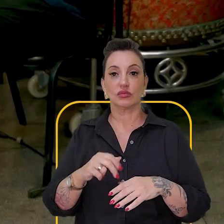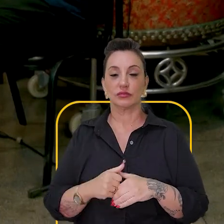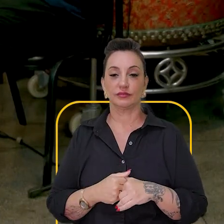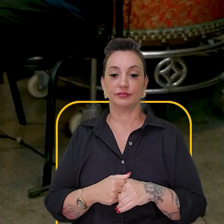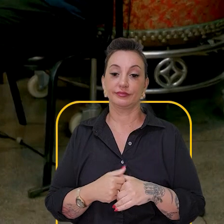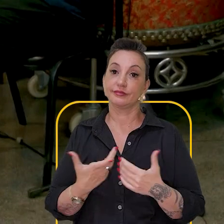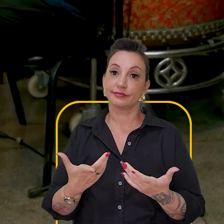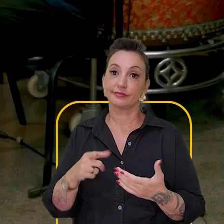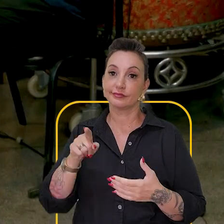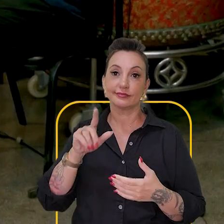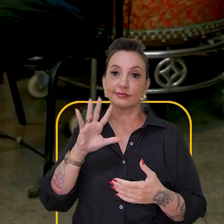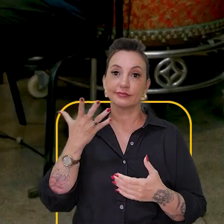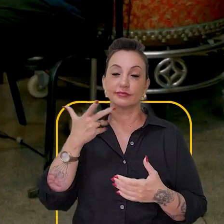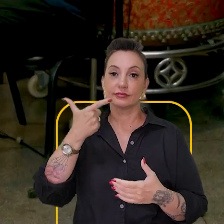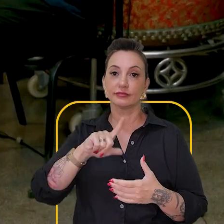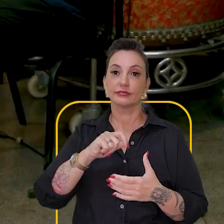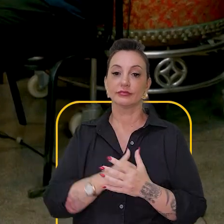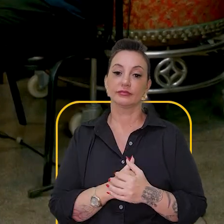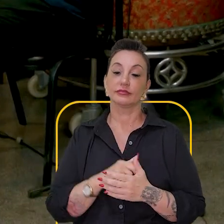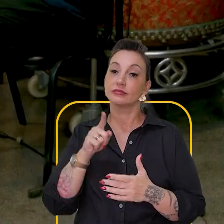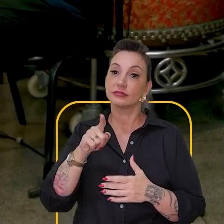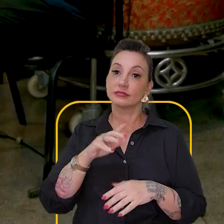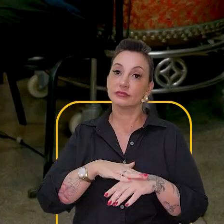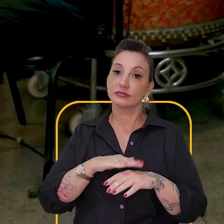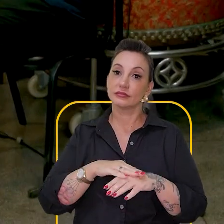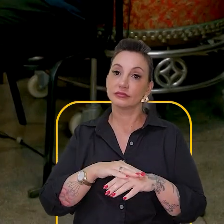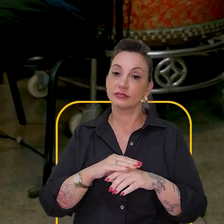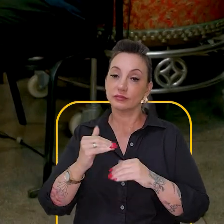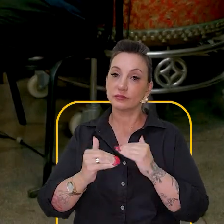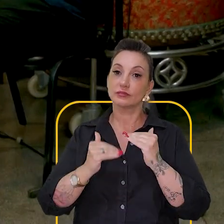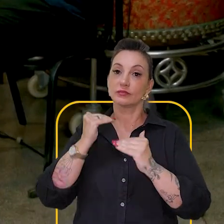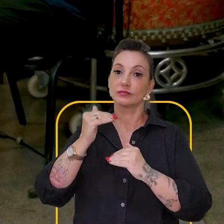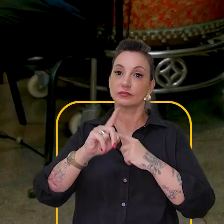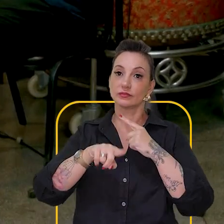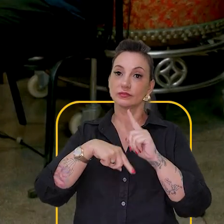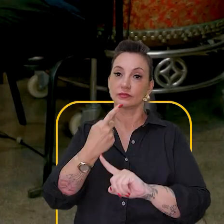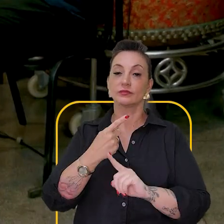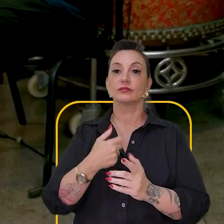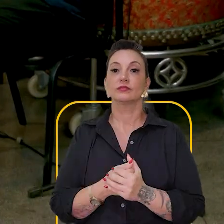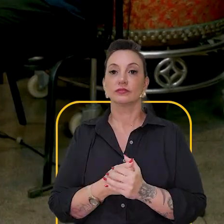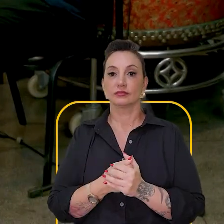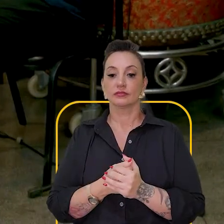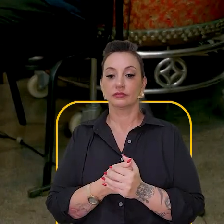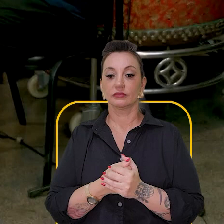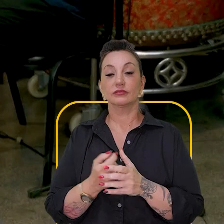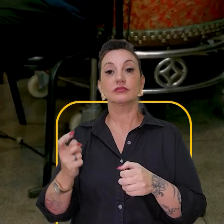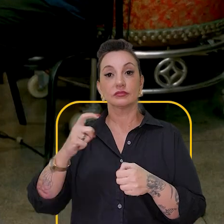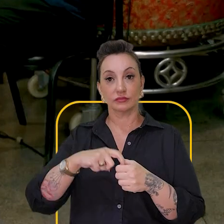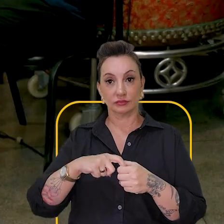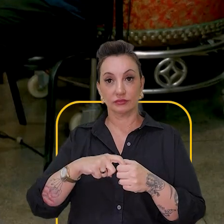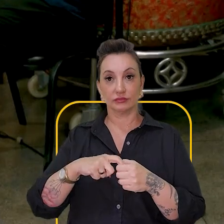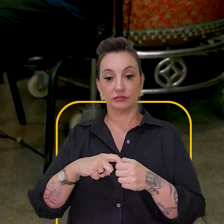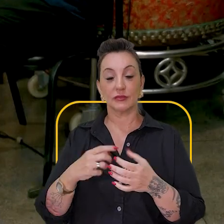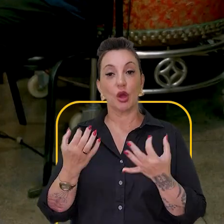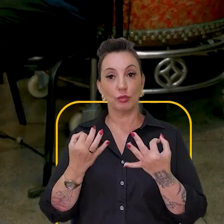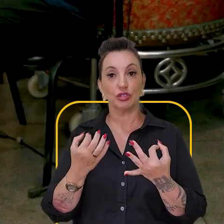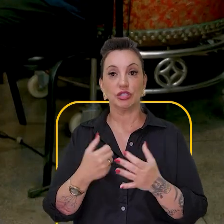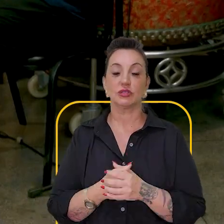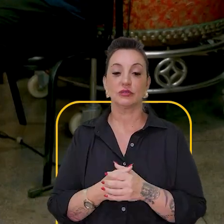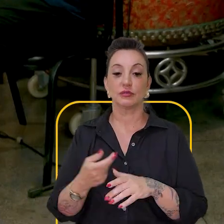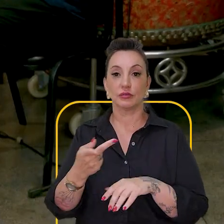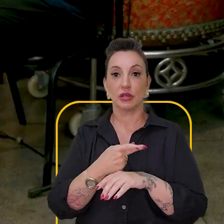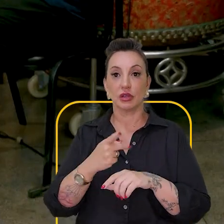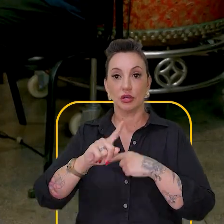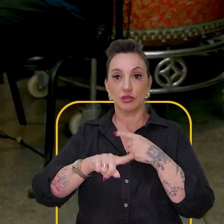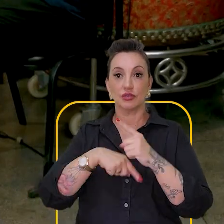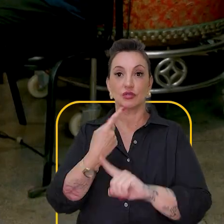Para para que isso não aconteça E aí você vai se superando e voltando no ponto do budismo é